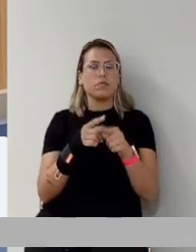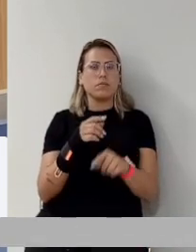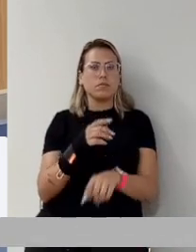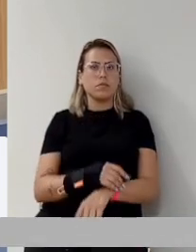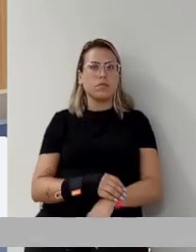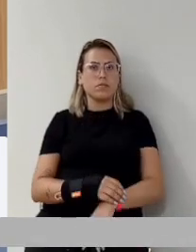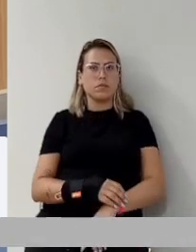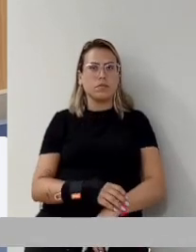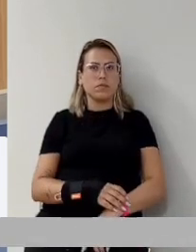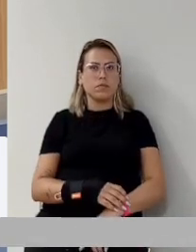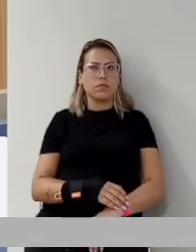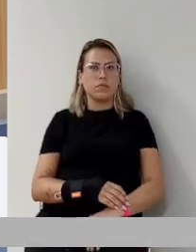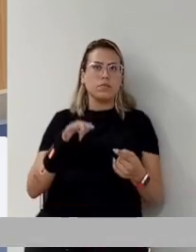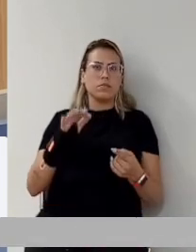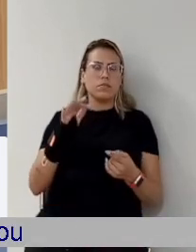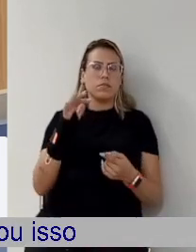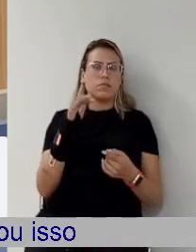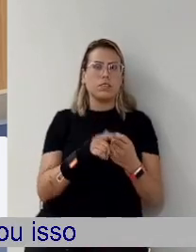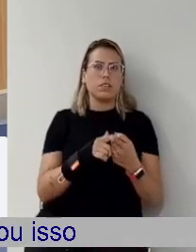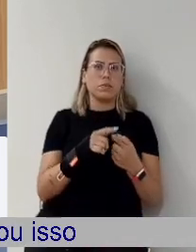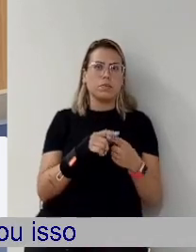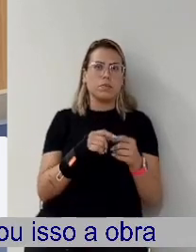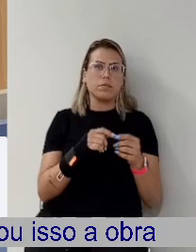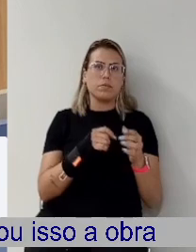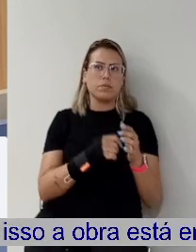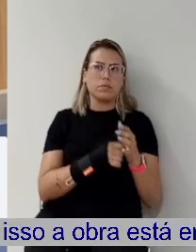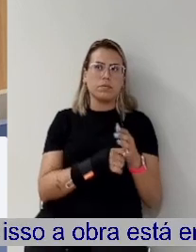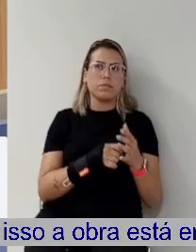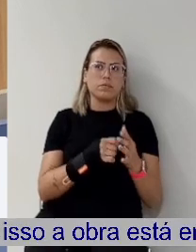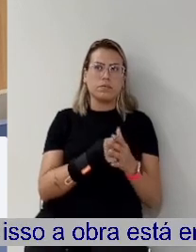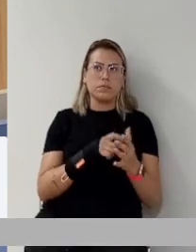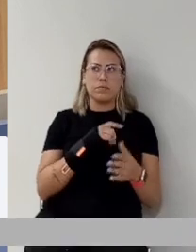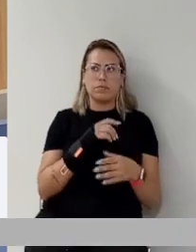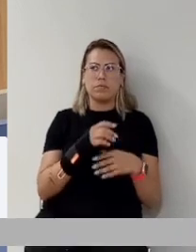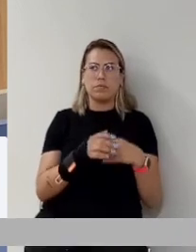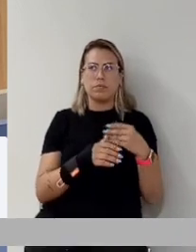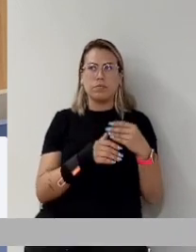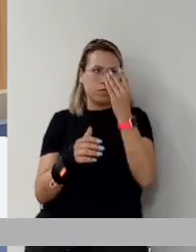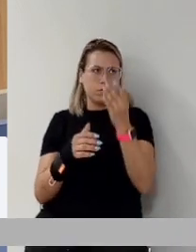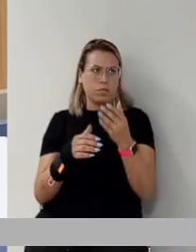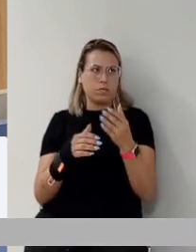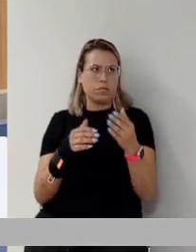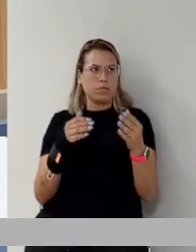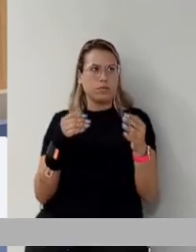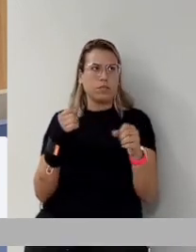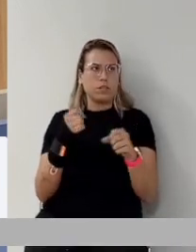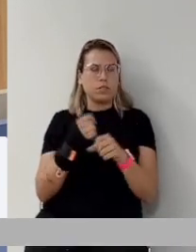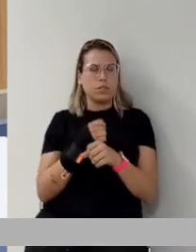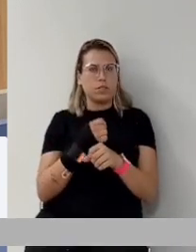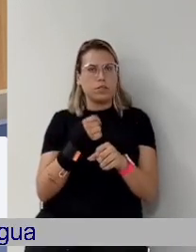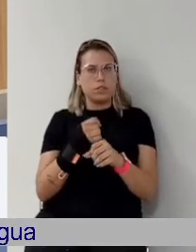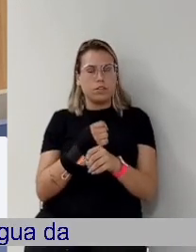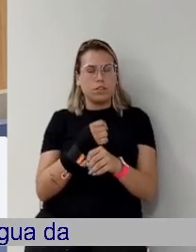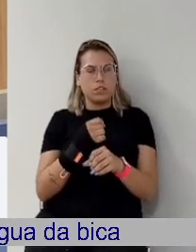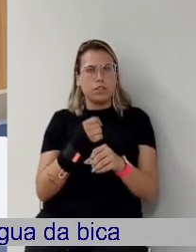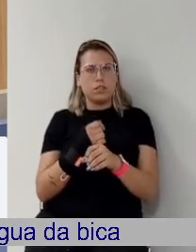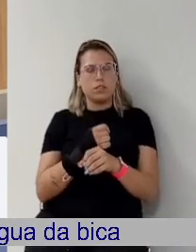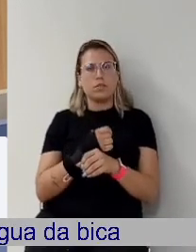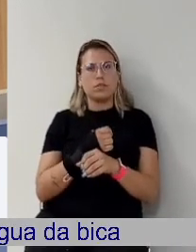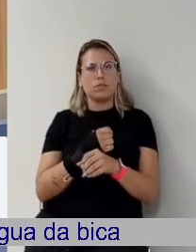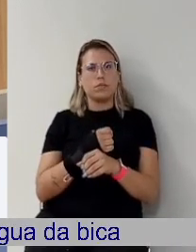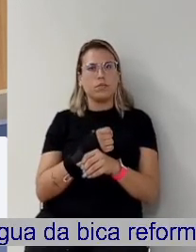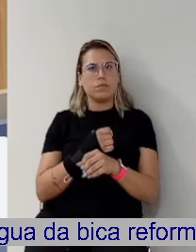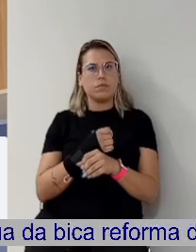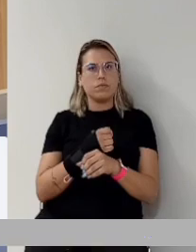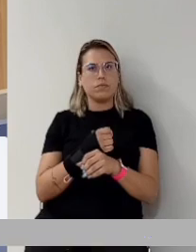leicon tanto cobrou isso a obra está em execução construção do seio no Olho de Água da Bica reforma